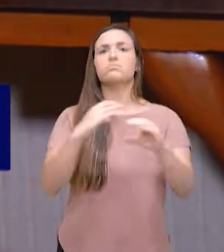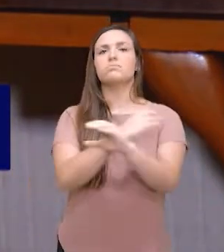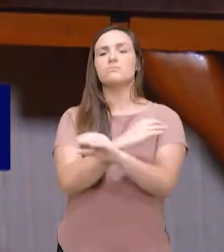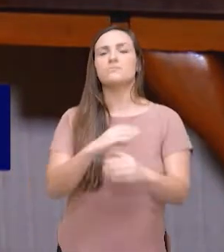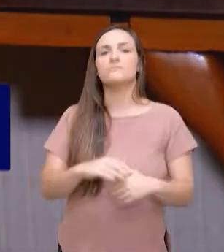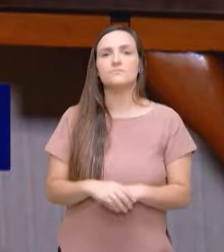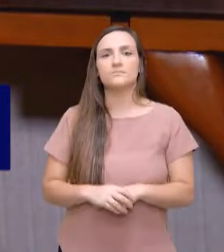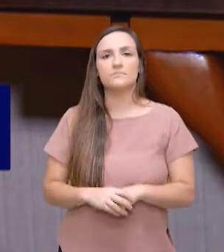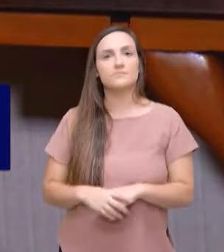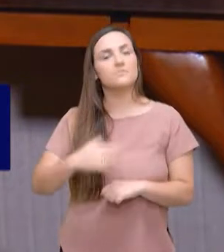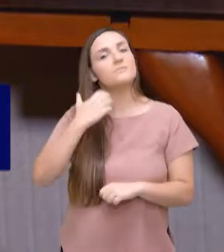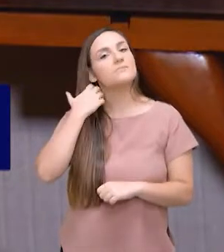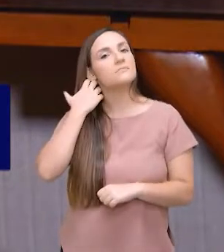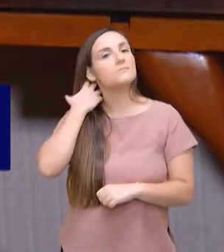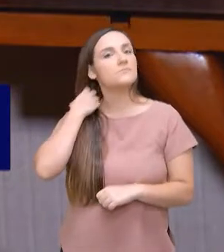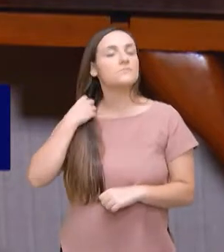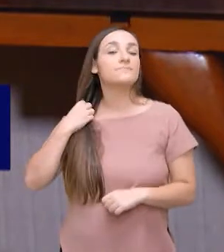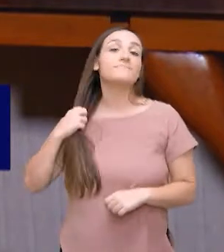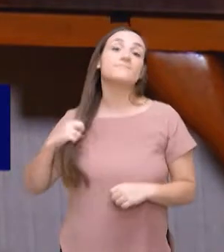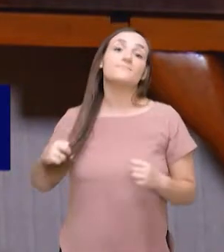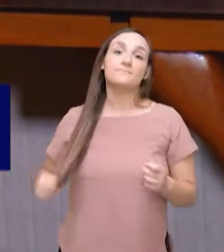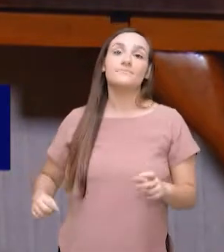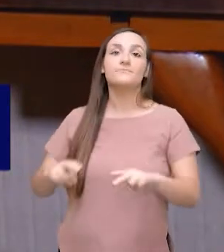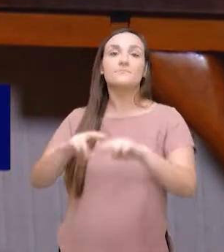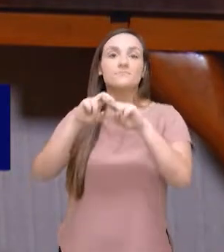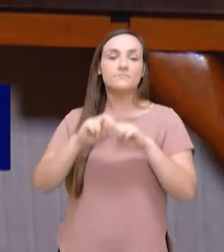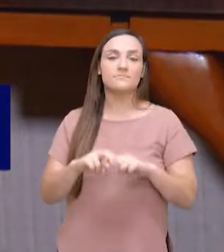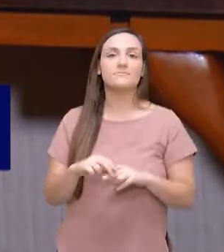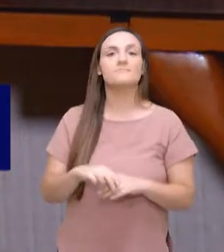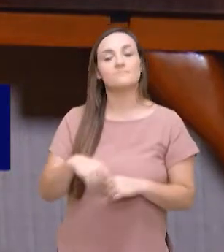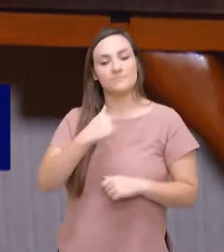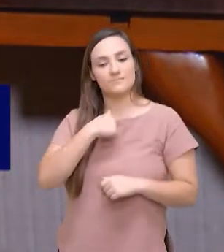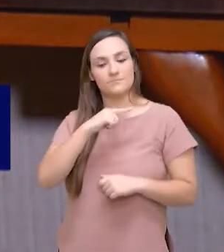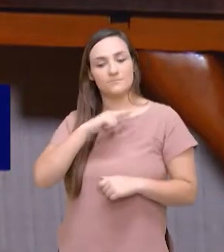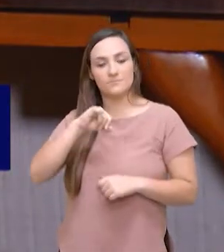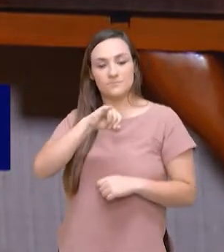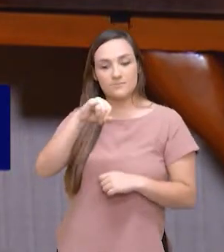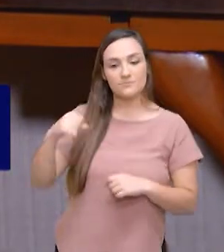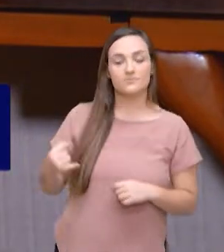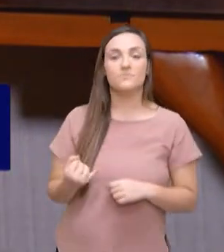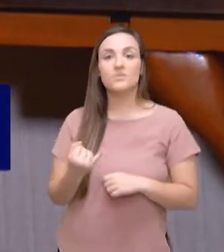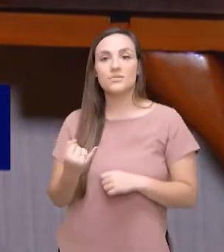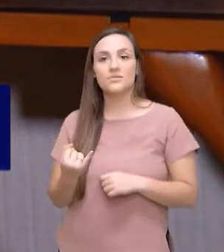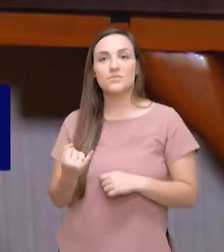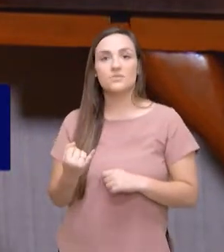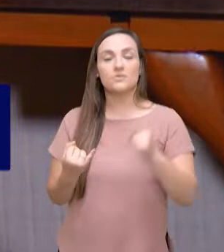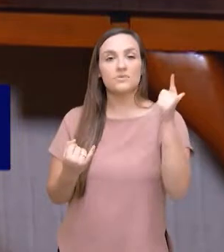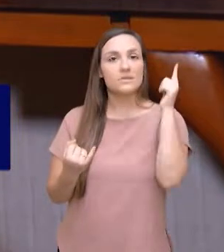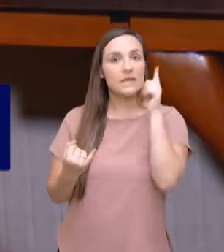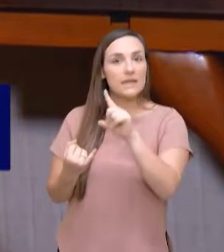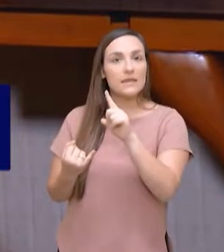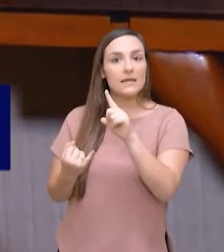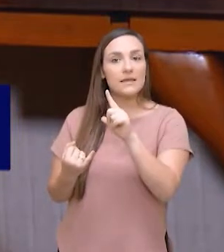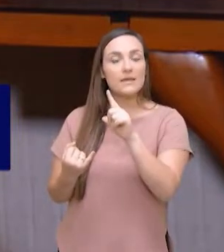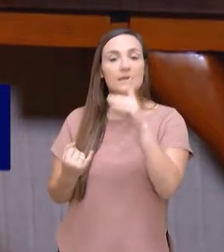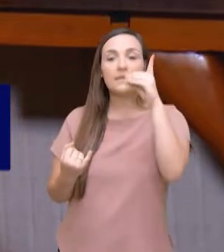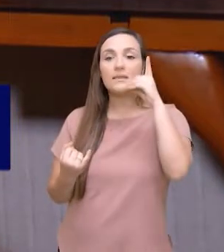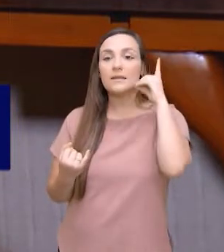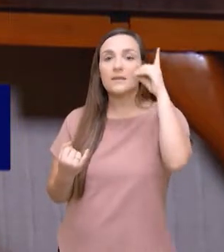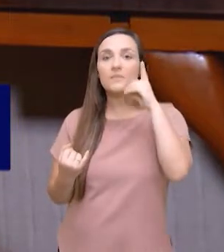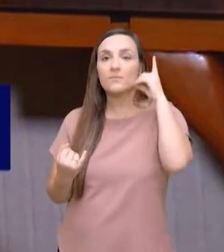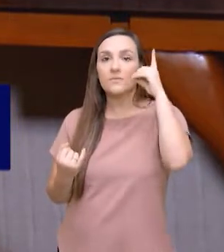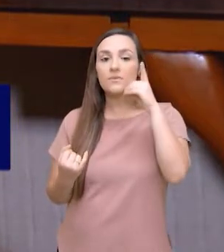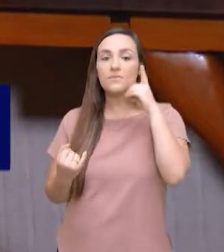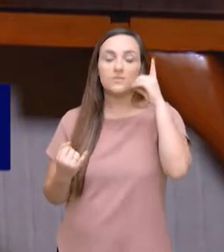E logo ganhei, graças a isso, a oportunidade de ser o